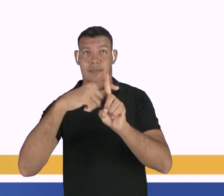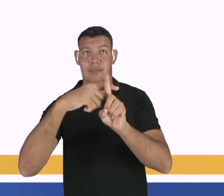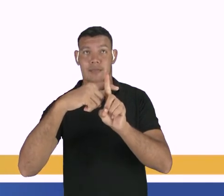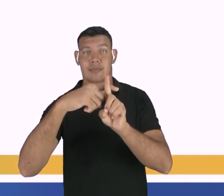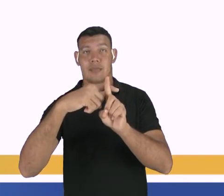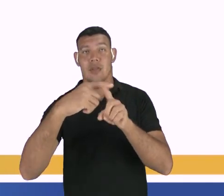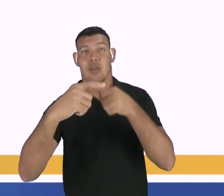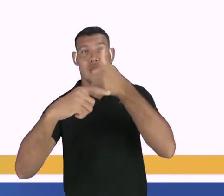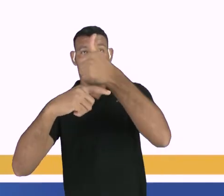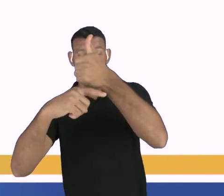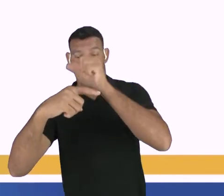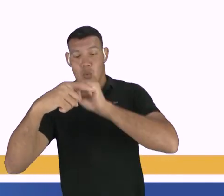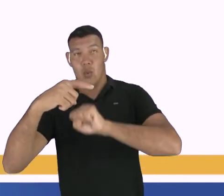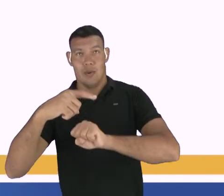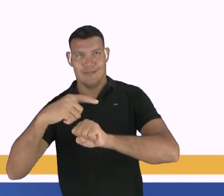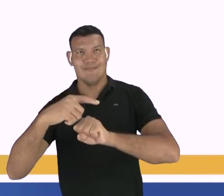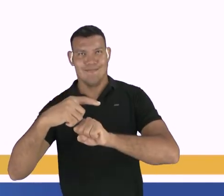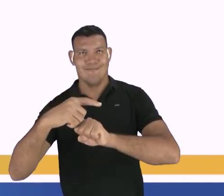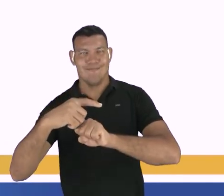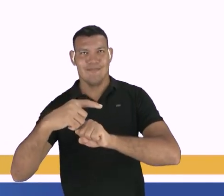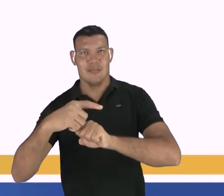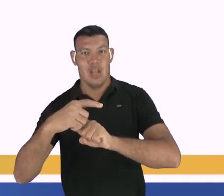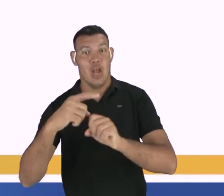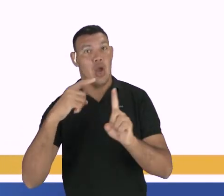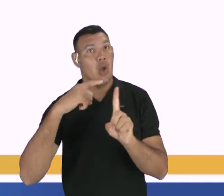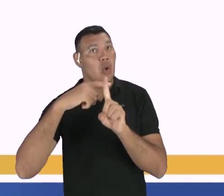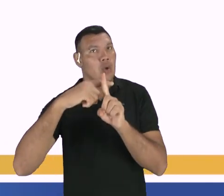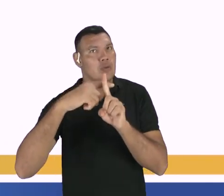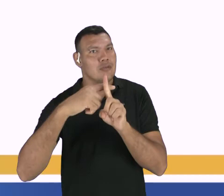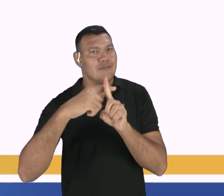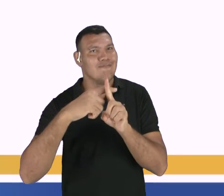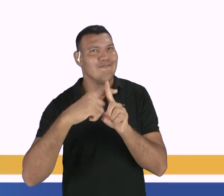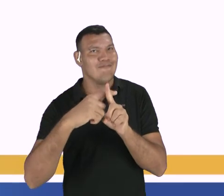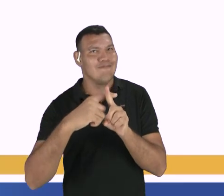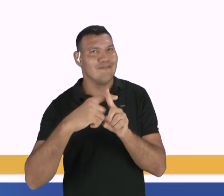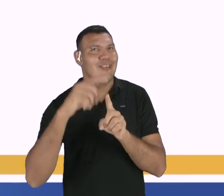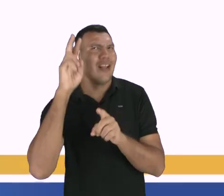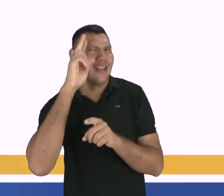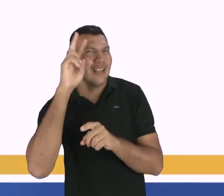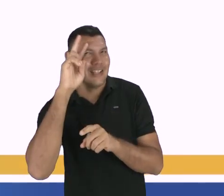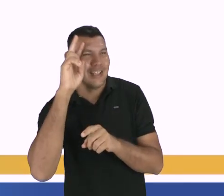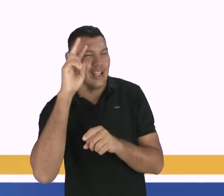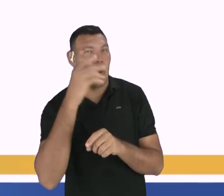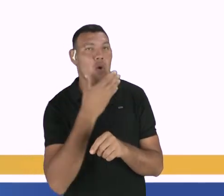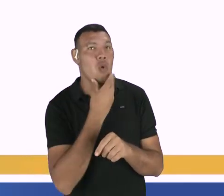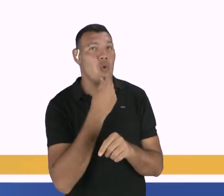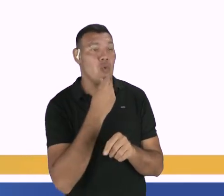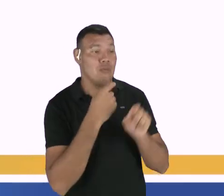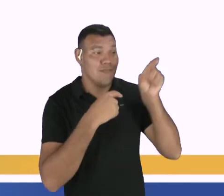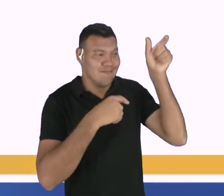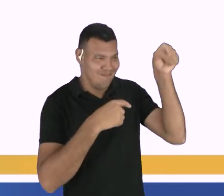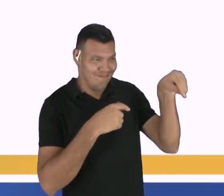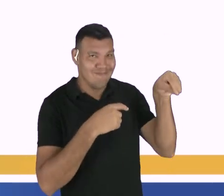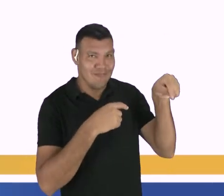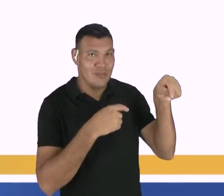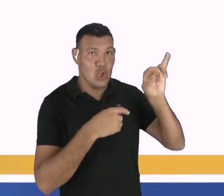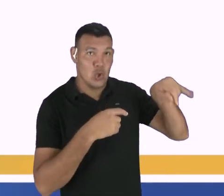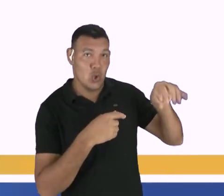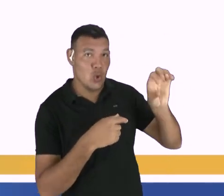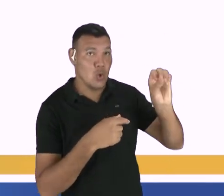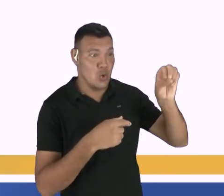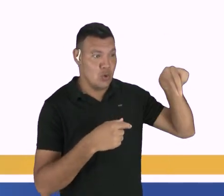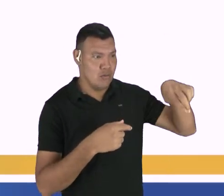mais 1/8. Então, novamente, aí eu tenho uma adição de frações onde os denominadores são iguais, no caso, o